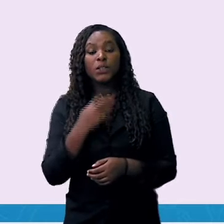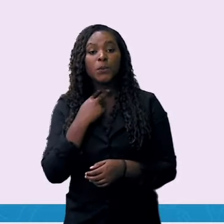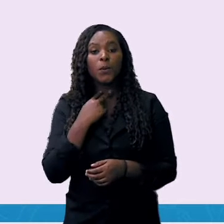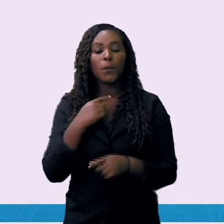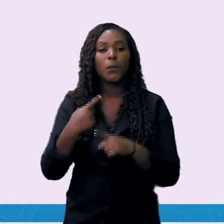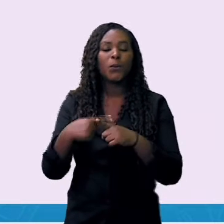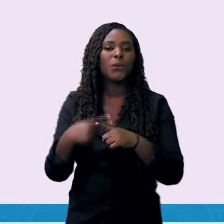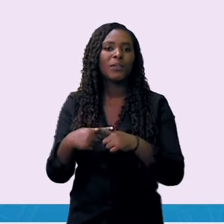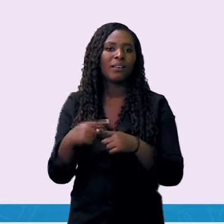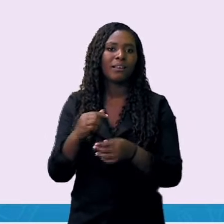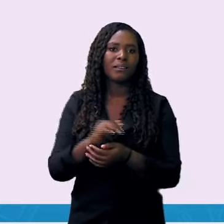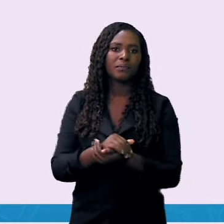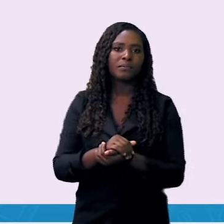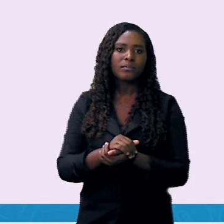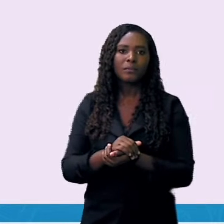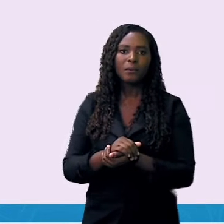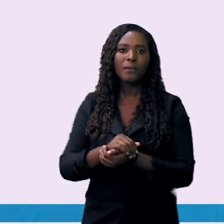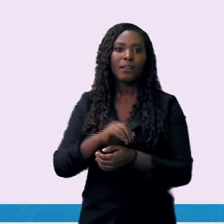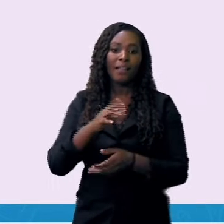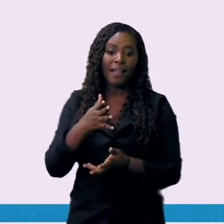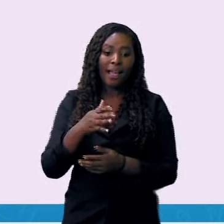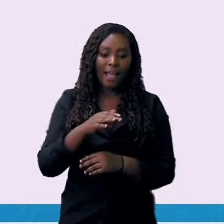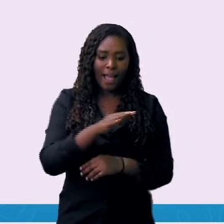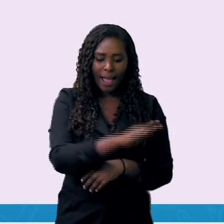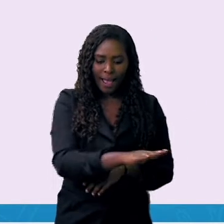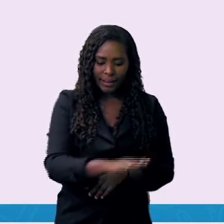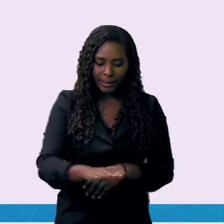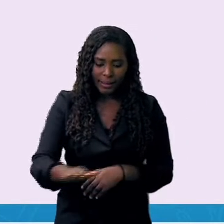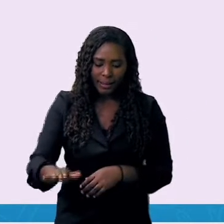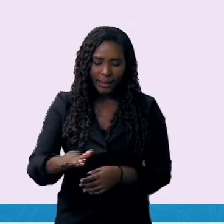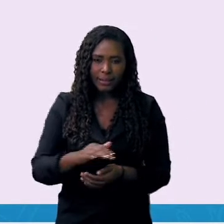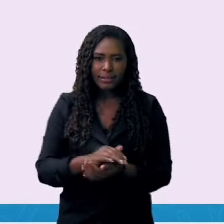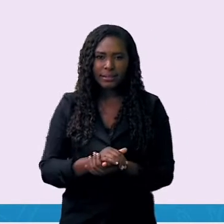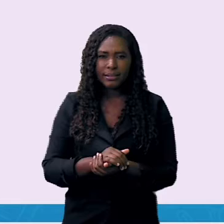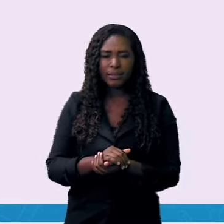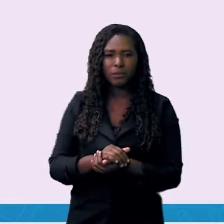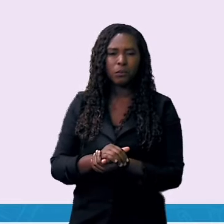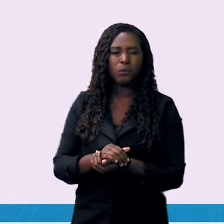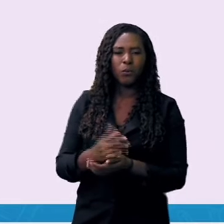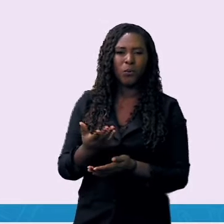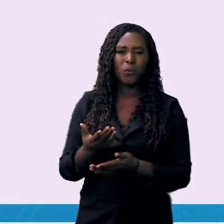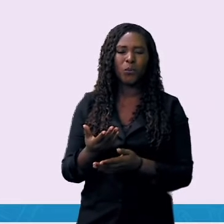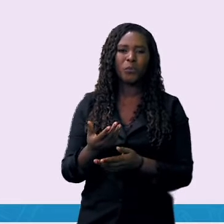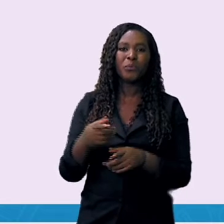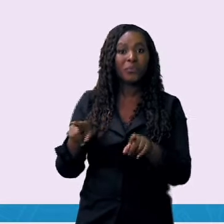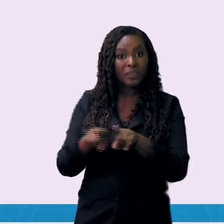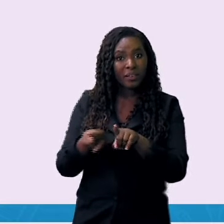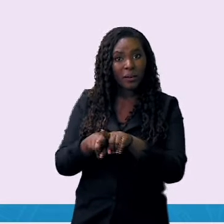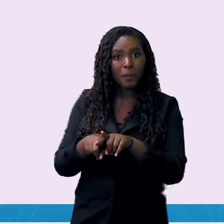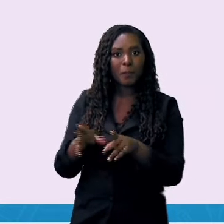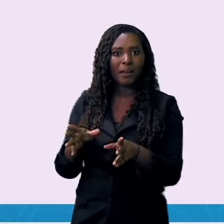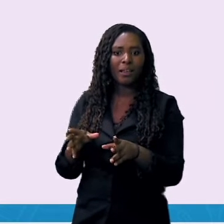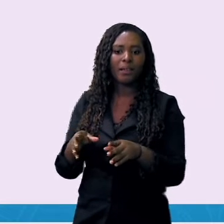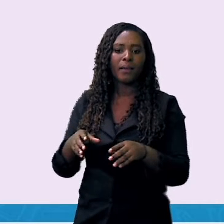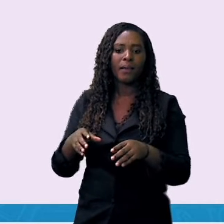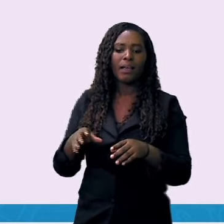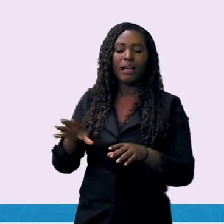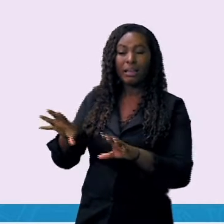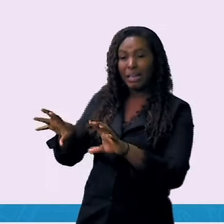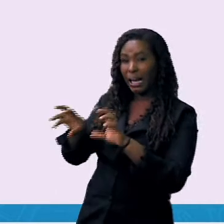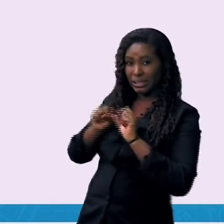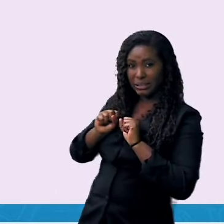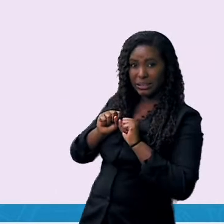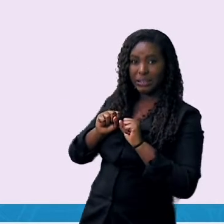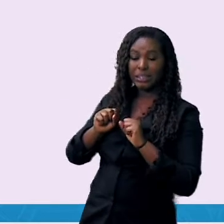que a discrimine. Em situações como essas, os pais podem ajudá-la a ter mais foco, sem que se